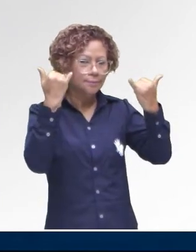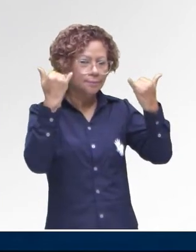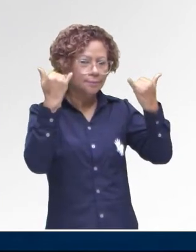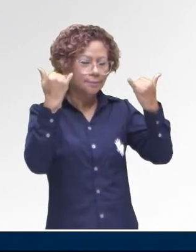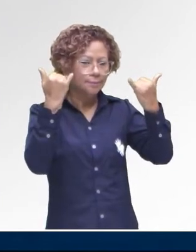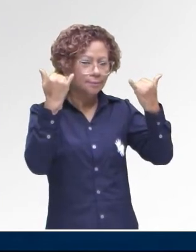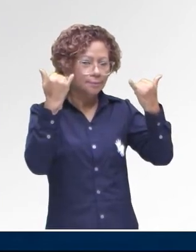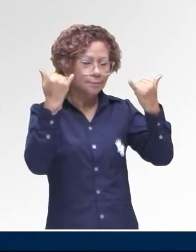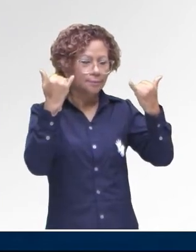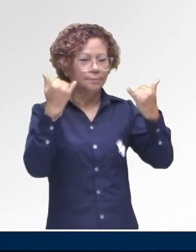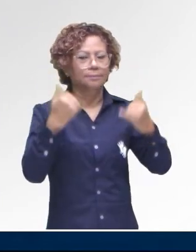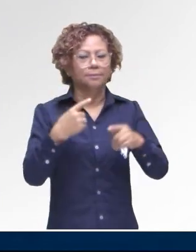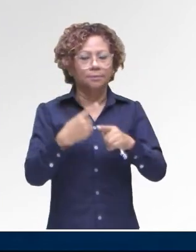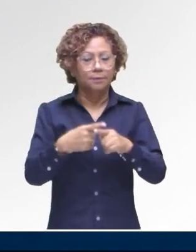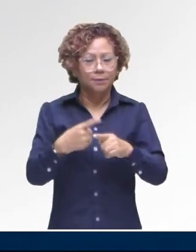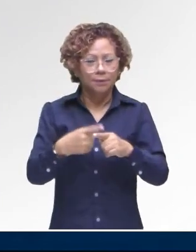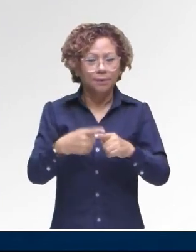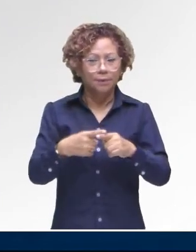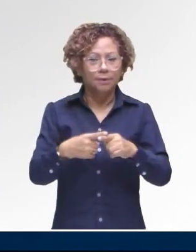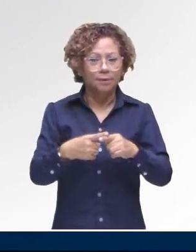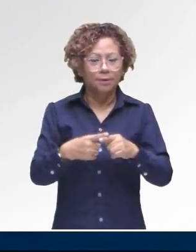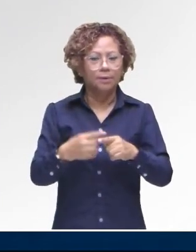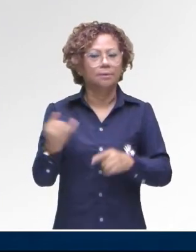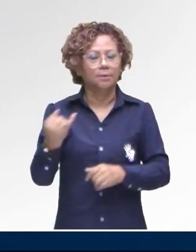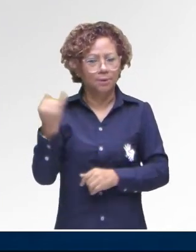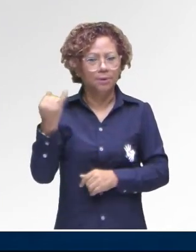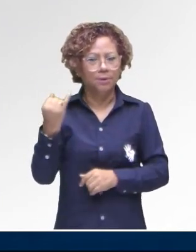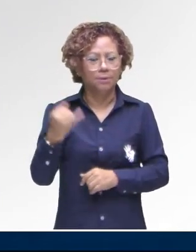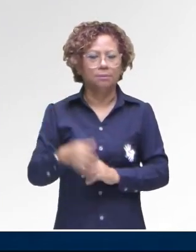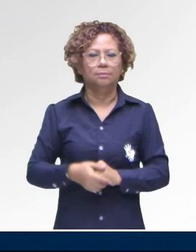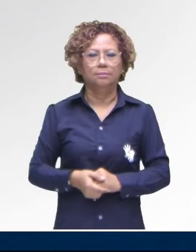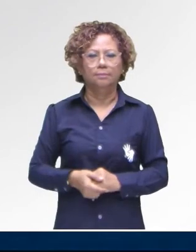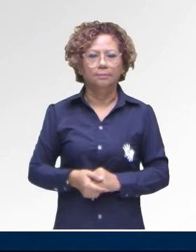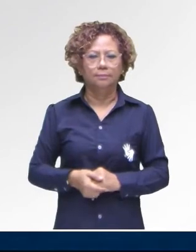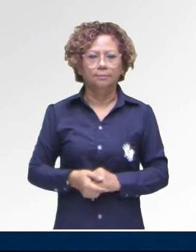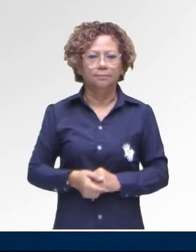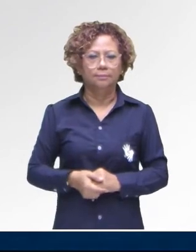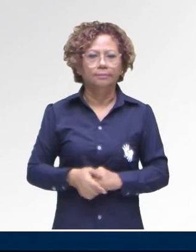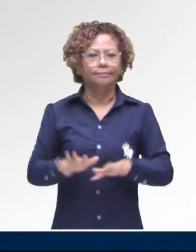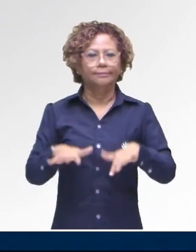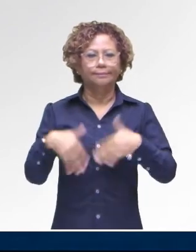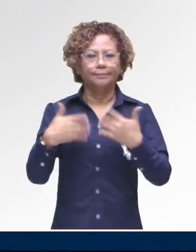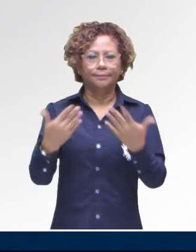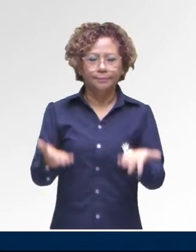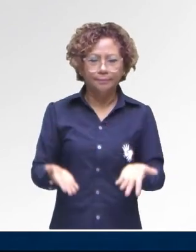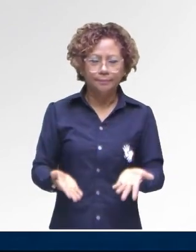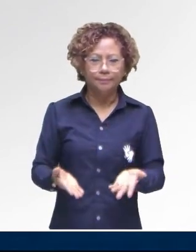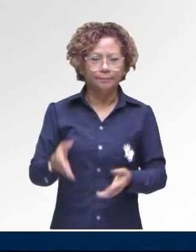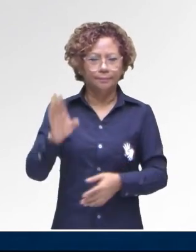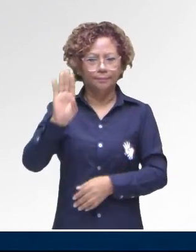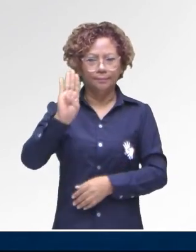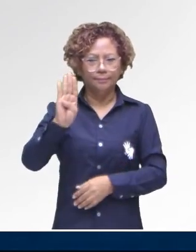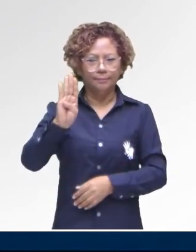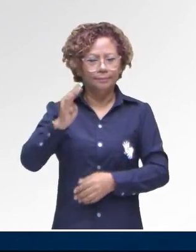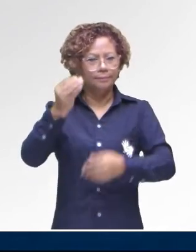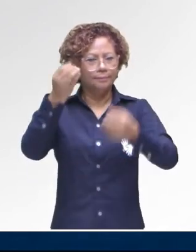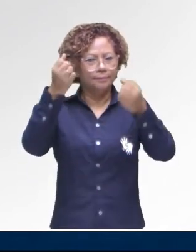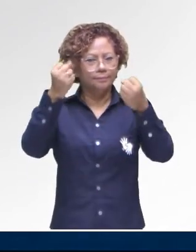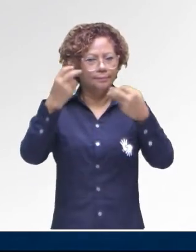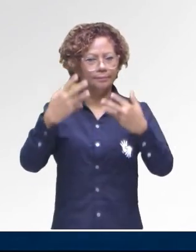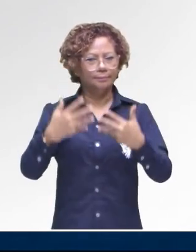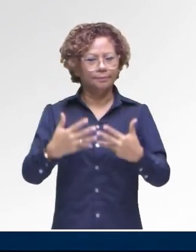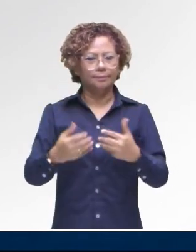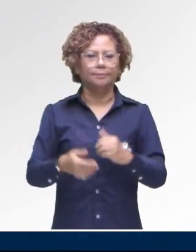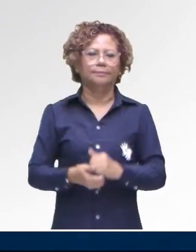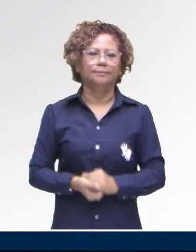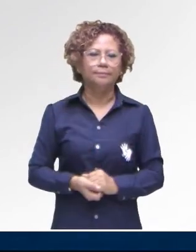Tá? Vamos para a letra B. Na letra B diz o seguinte: